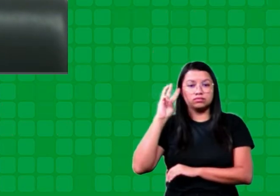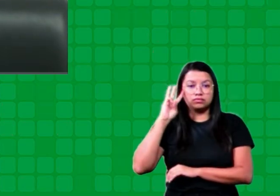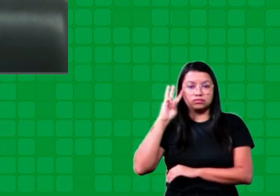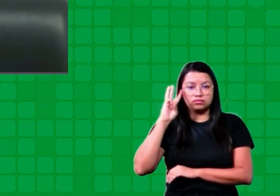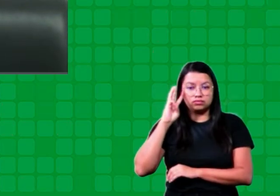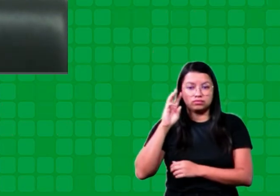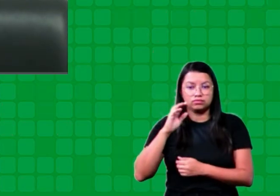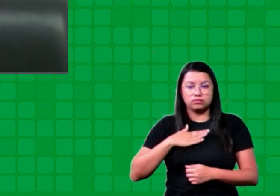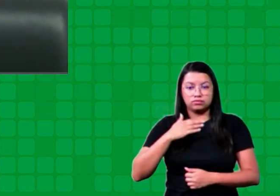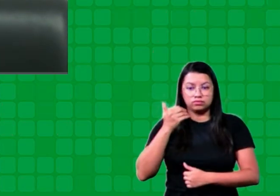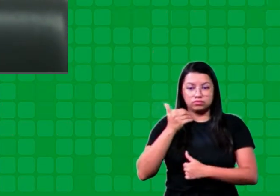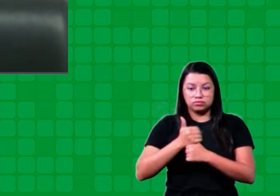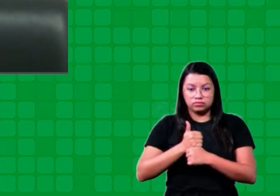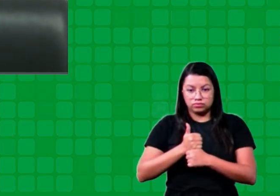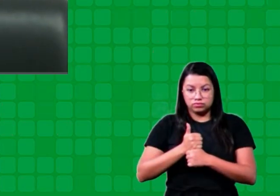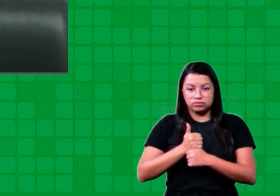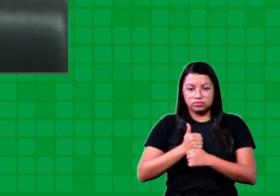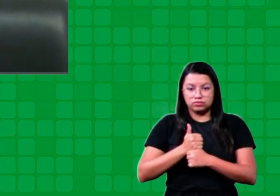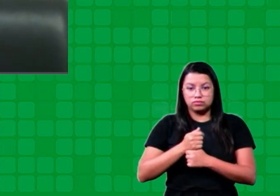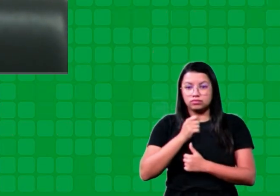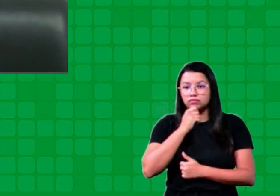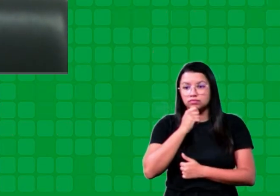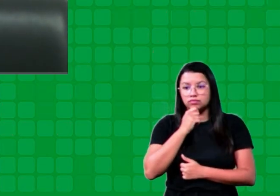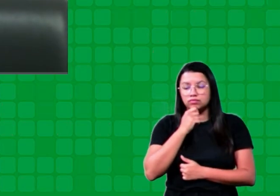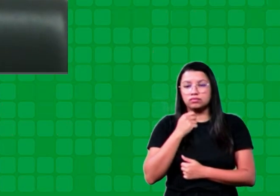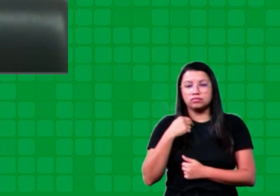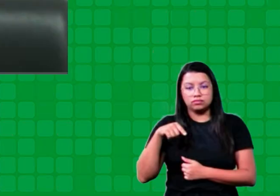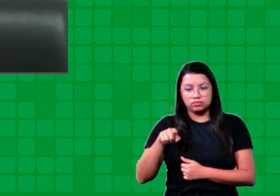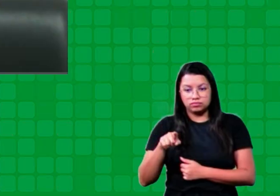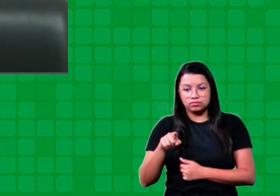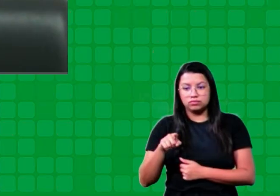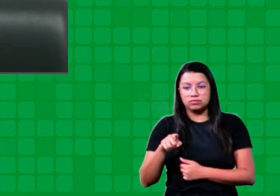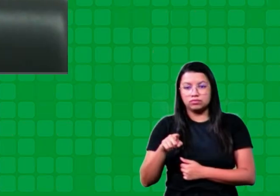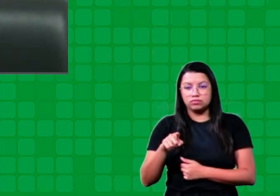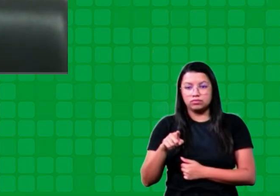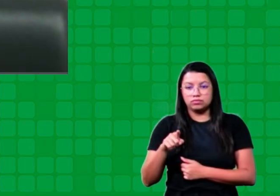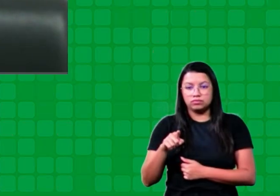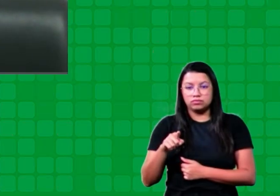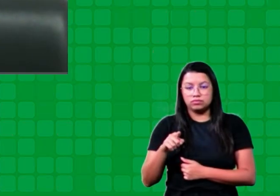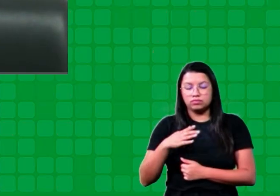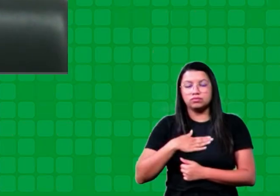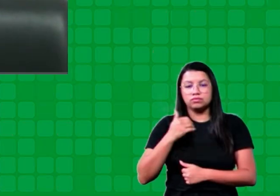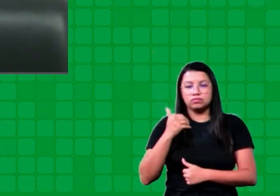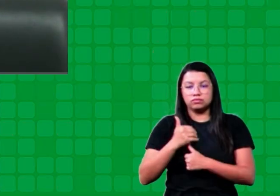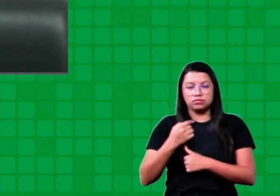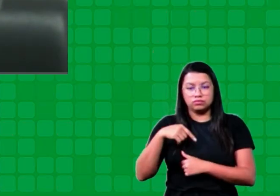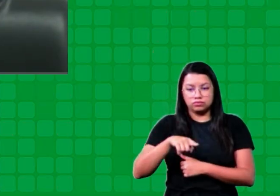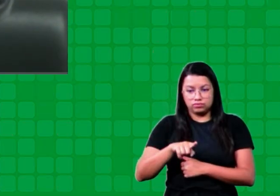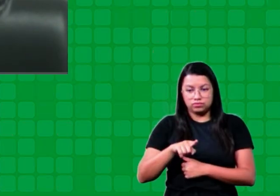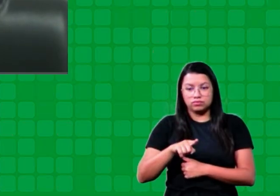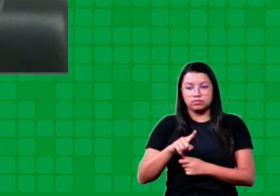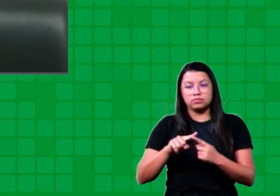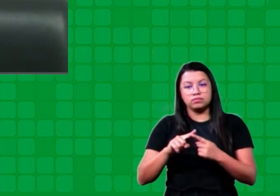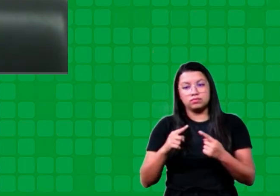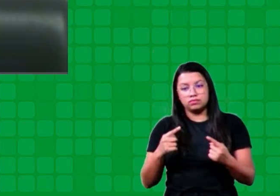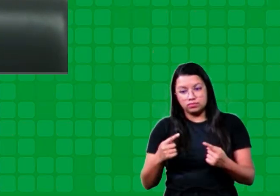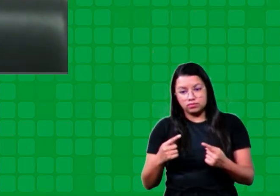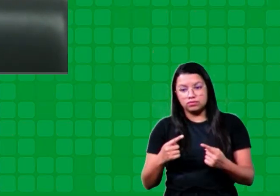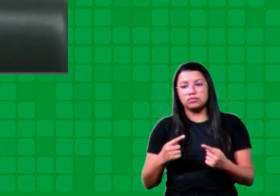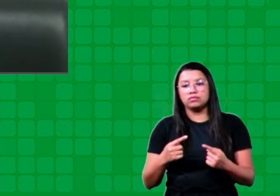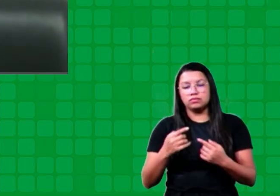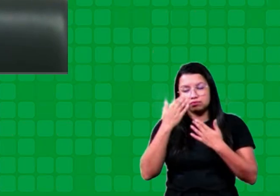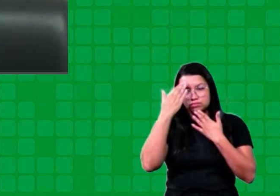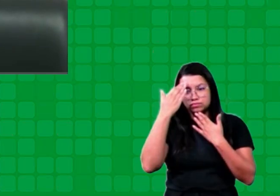Gabriel Negrão, tem comparecido às reuniões, e eu agradeço a este conselho pela permissão para a gente alterar a